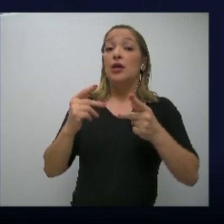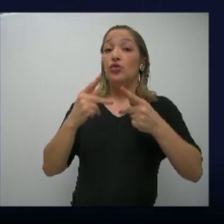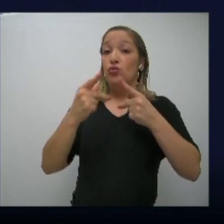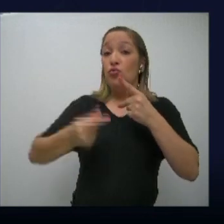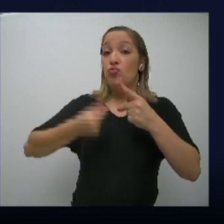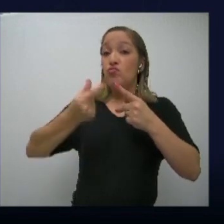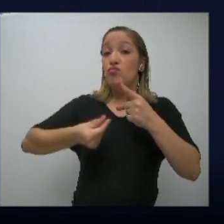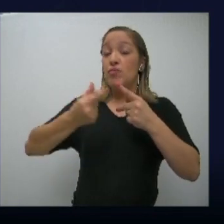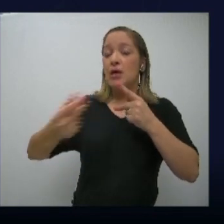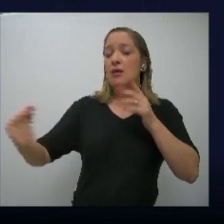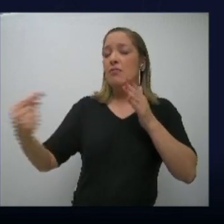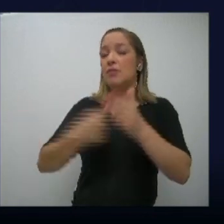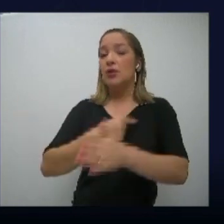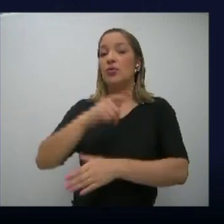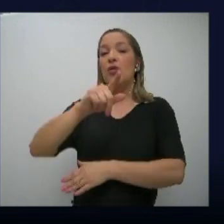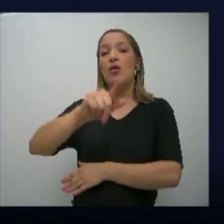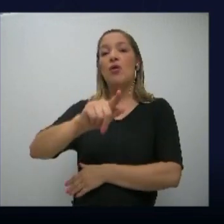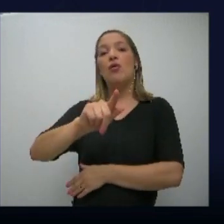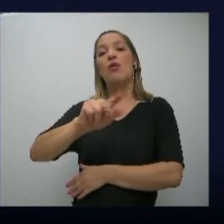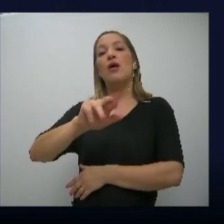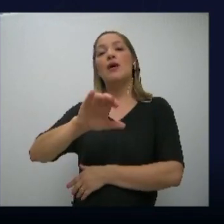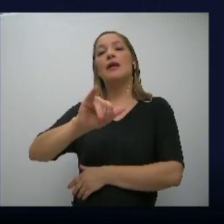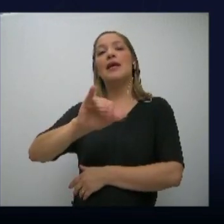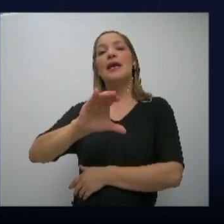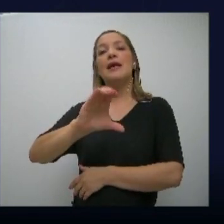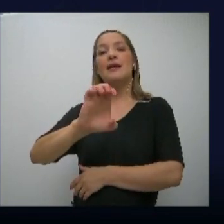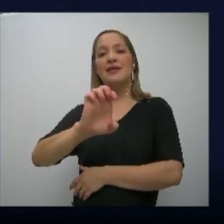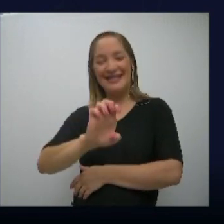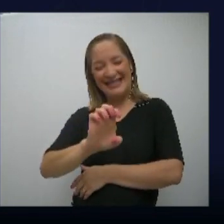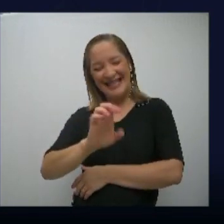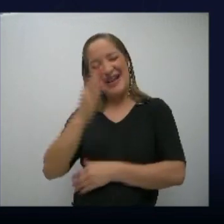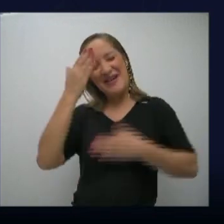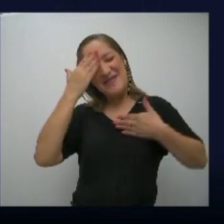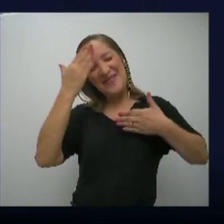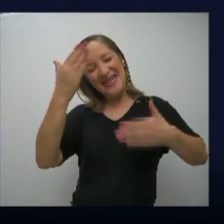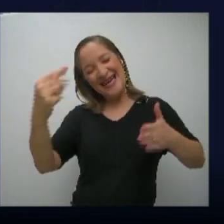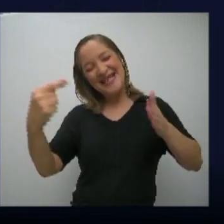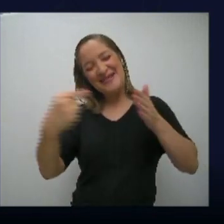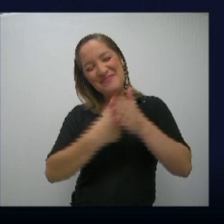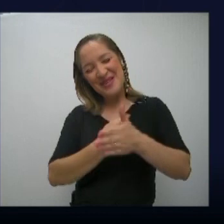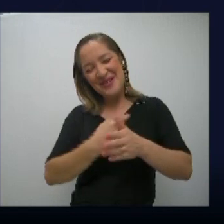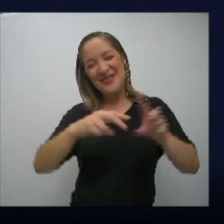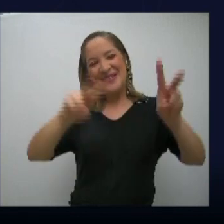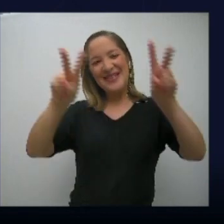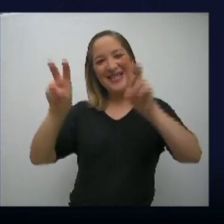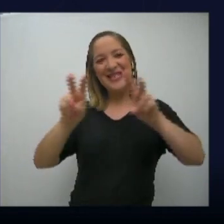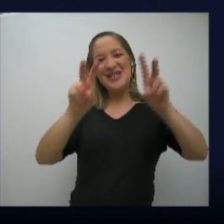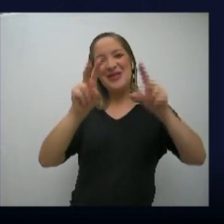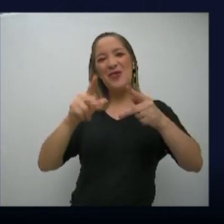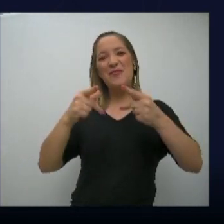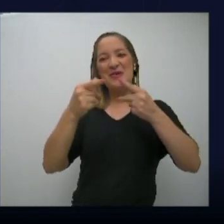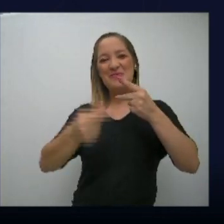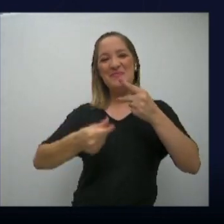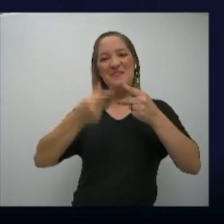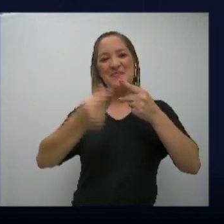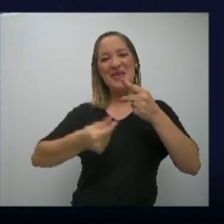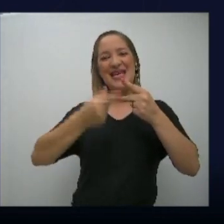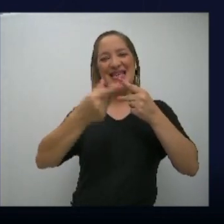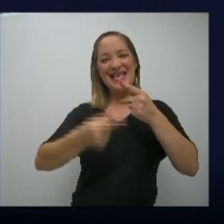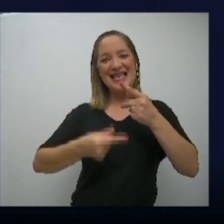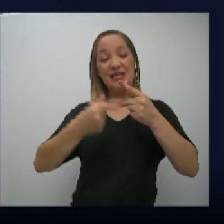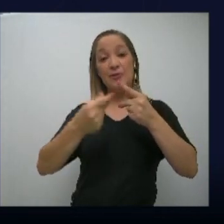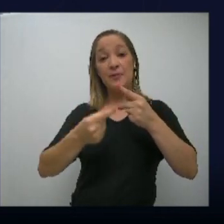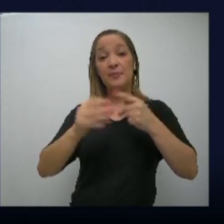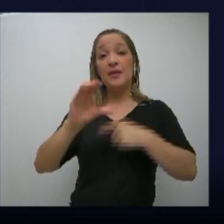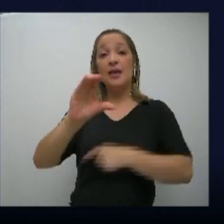até me perguntou aqui guardar esse Vasconcelos Valeu pela pela pergunta sobre essa questão do pics a turma tio